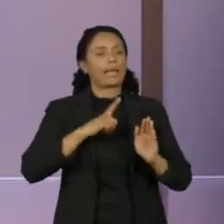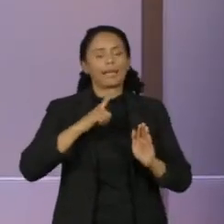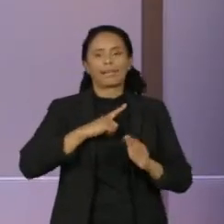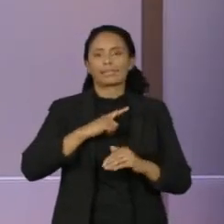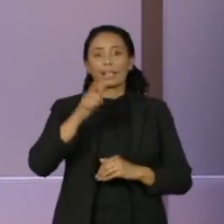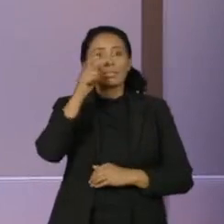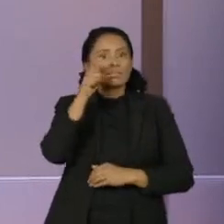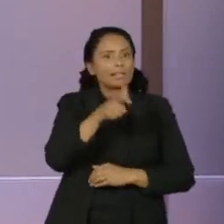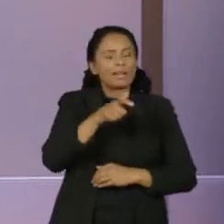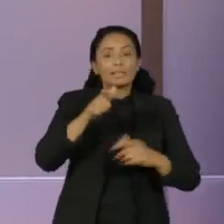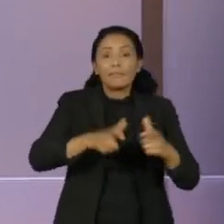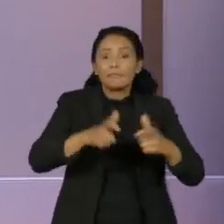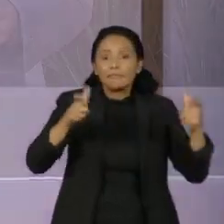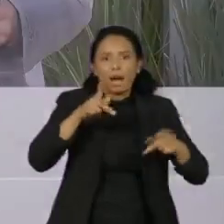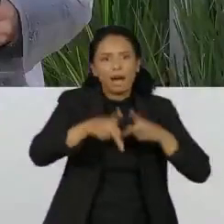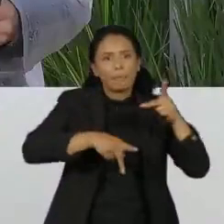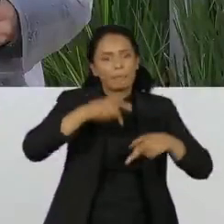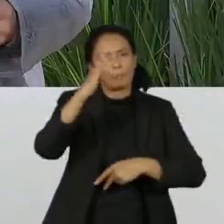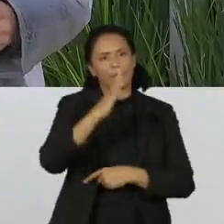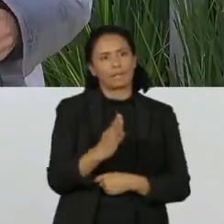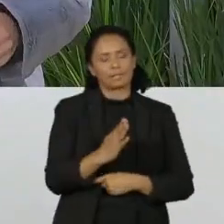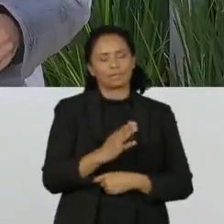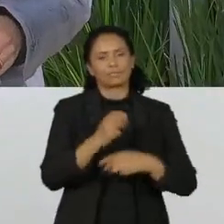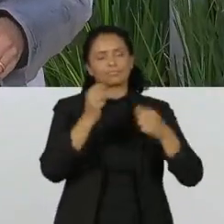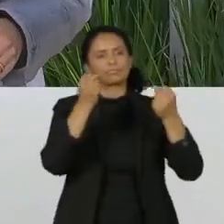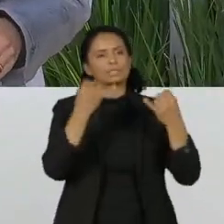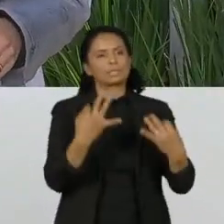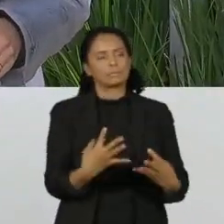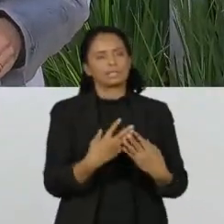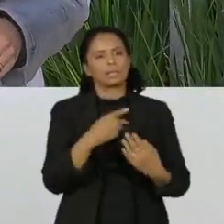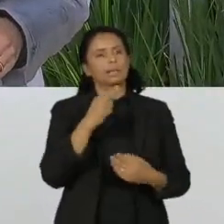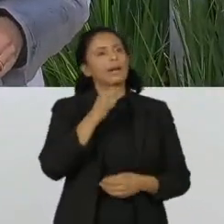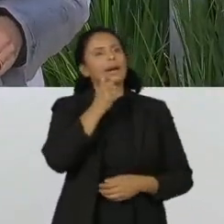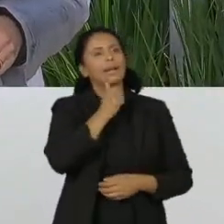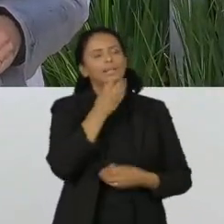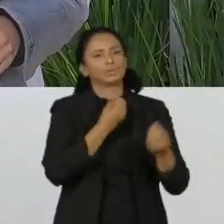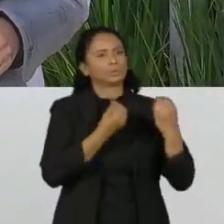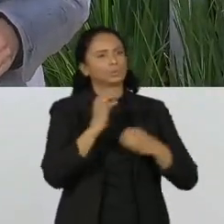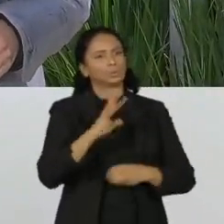de brasileiros. Quem conta pra gente é a repórter Aline Porcina. Aline.